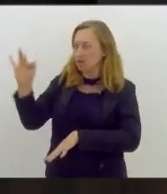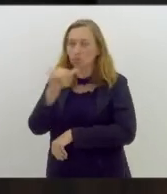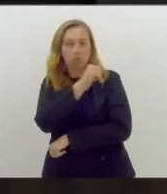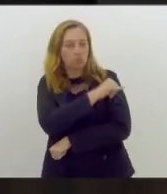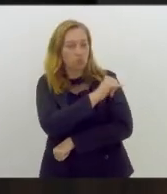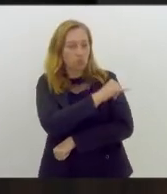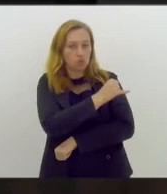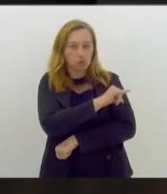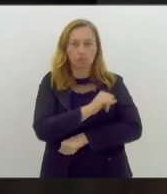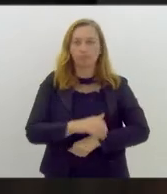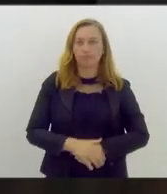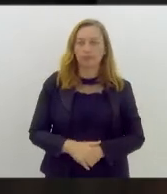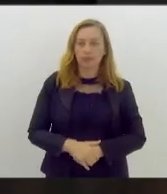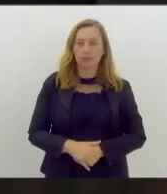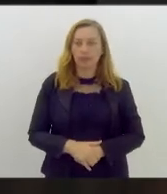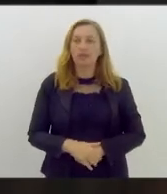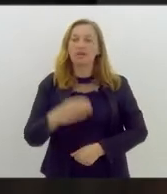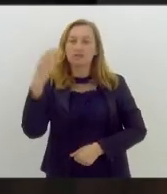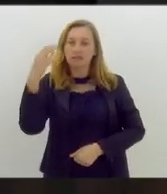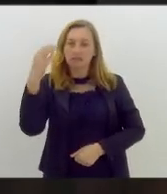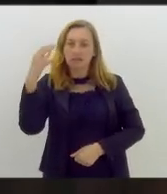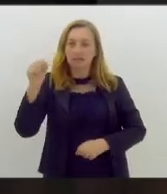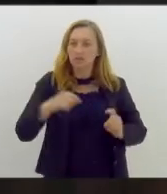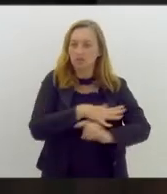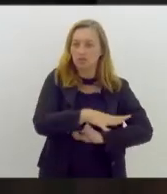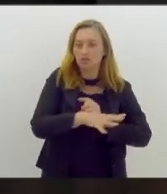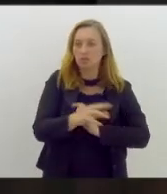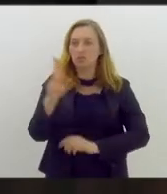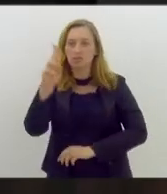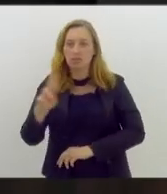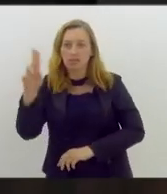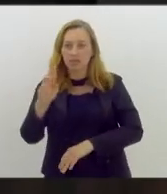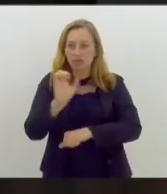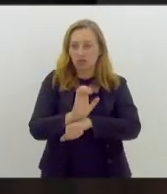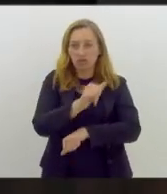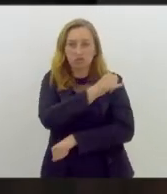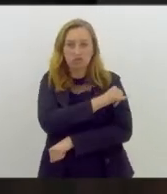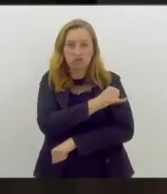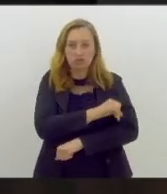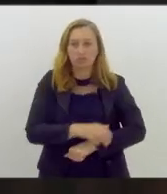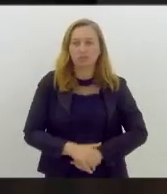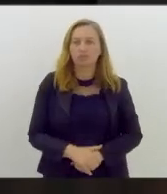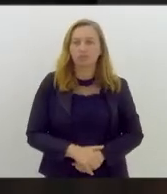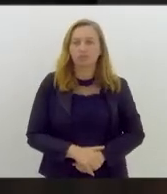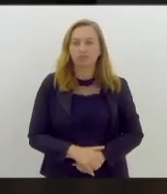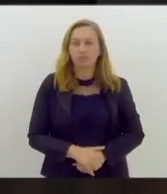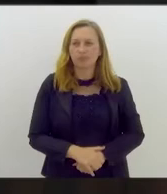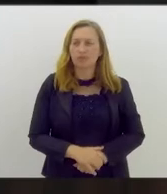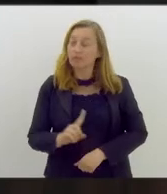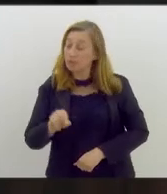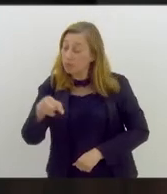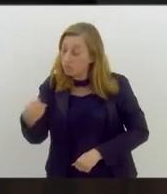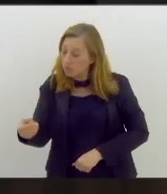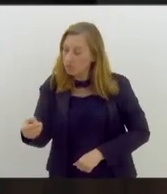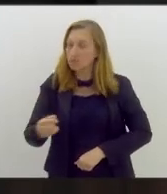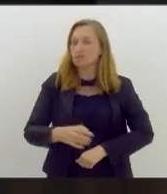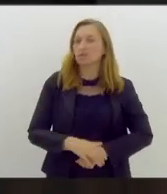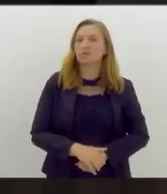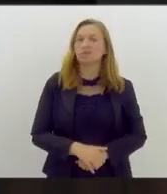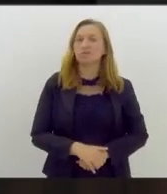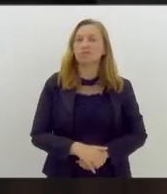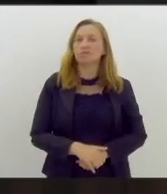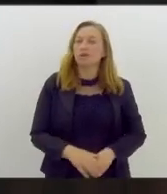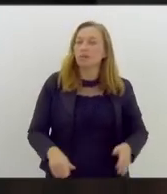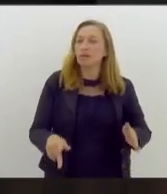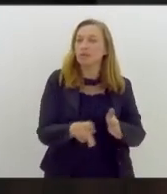e em Ciências Sociais na Universidade do Estado do Rio de Janeiro. Tempos depois, tornou-se